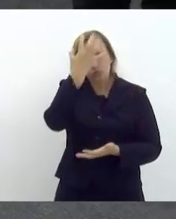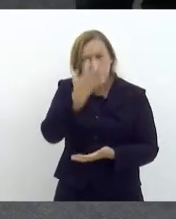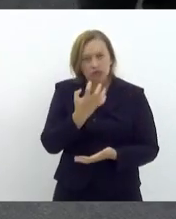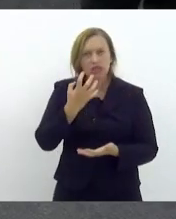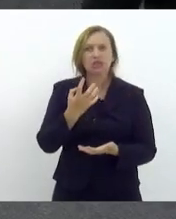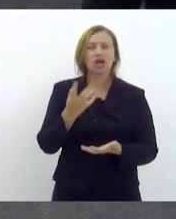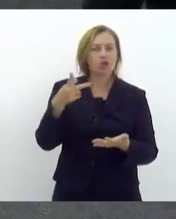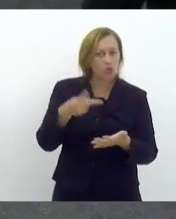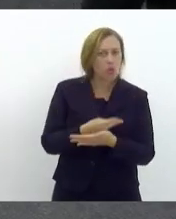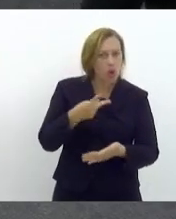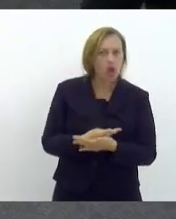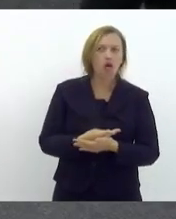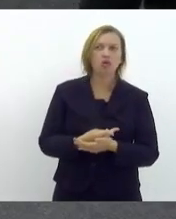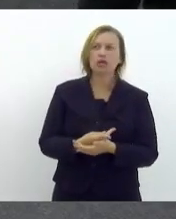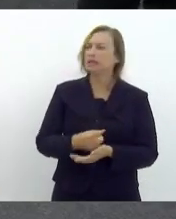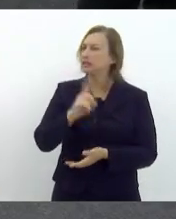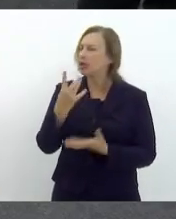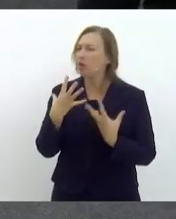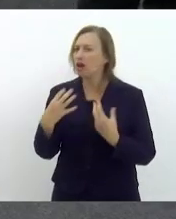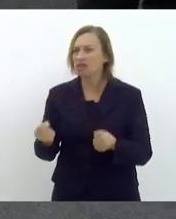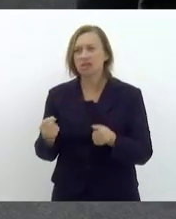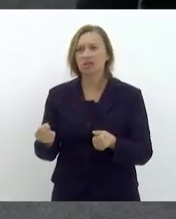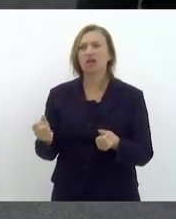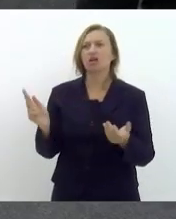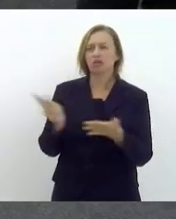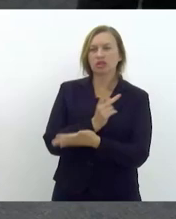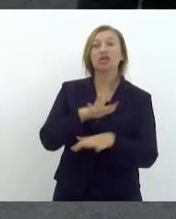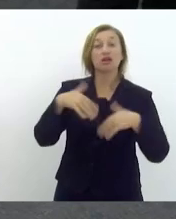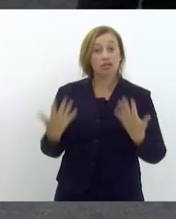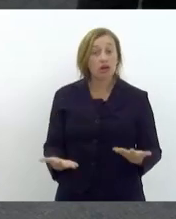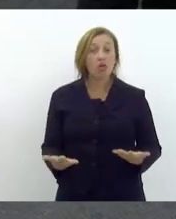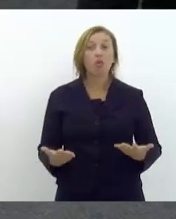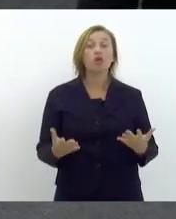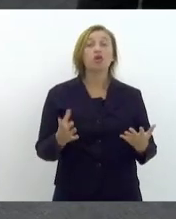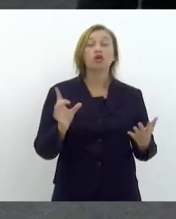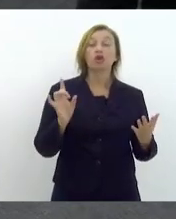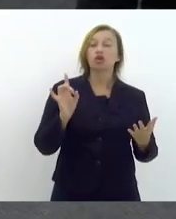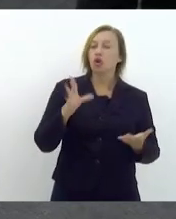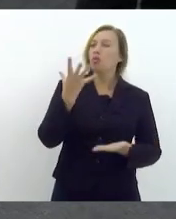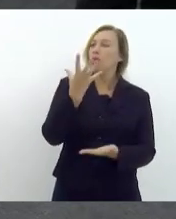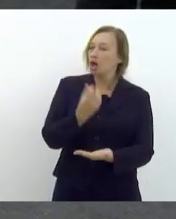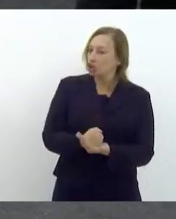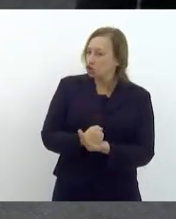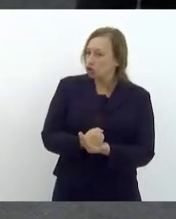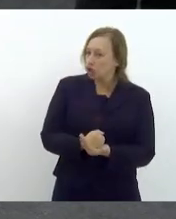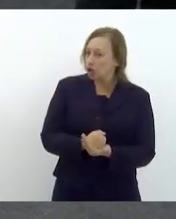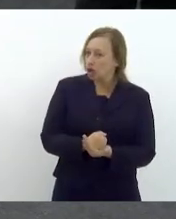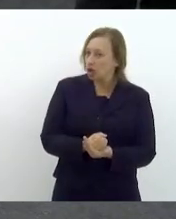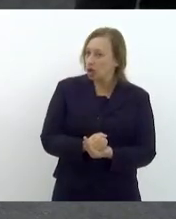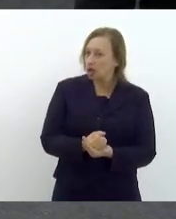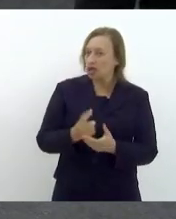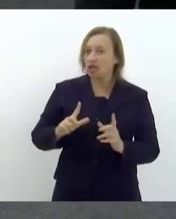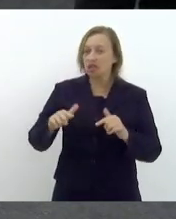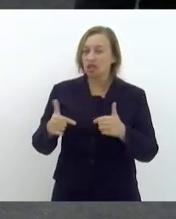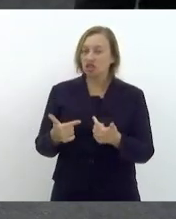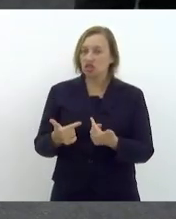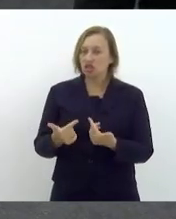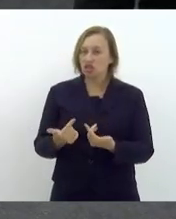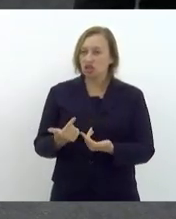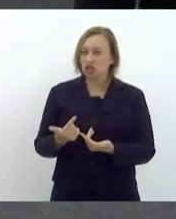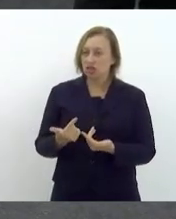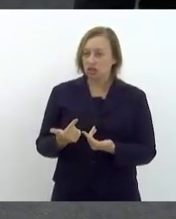grave erro e nós jamais vamos permitir que isso aconteça então aqui apenas para registrar este ato de repúdio